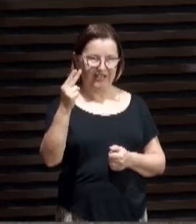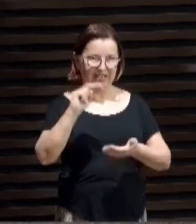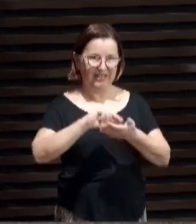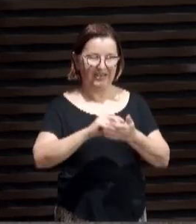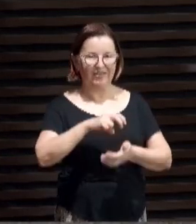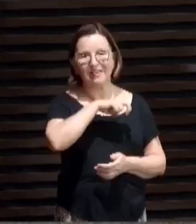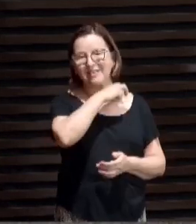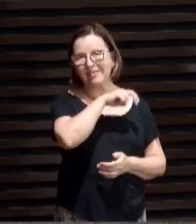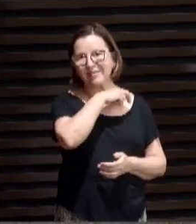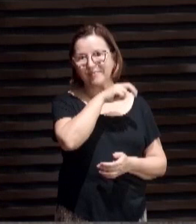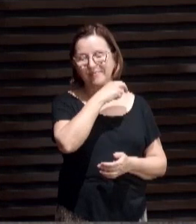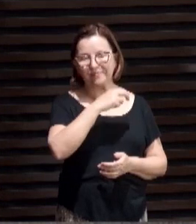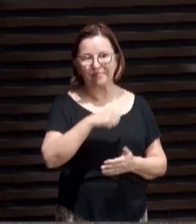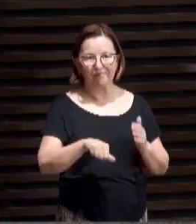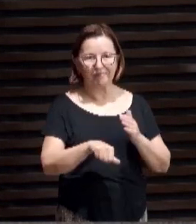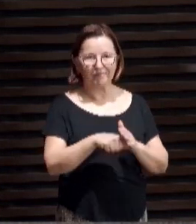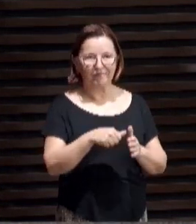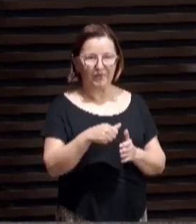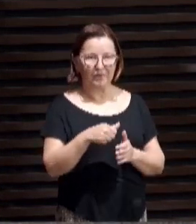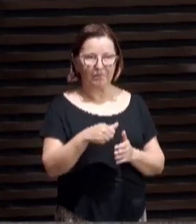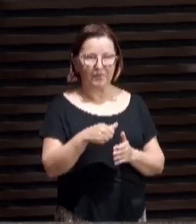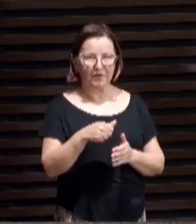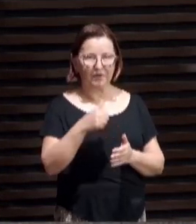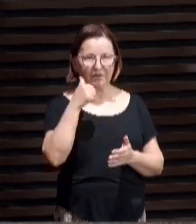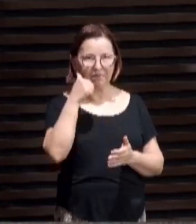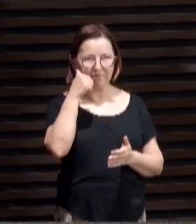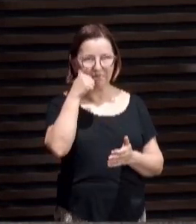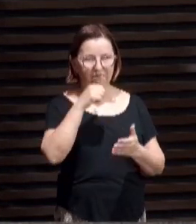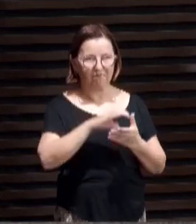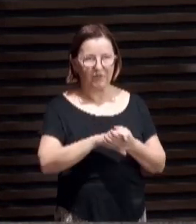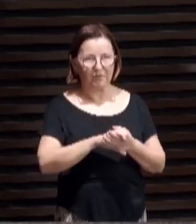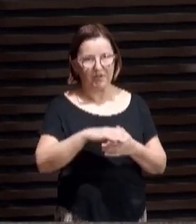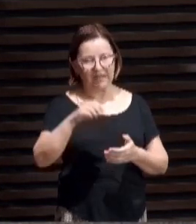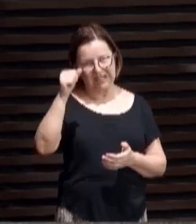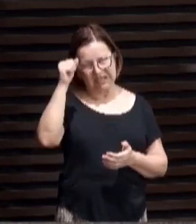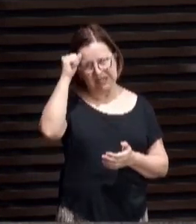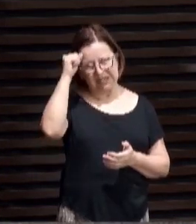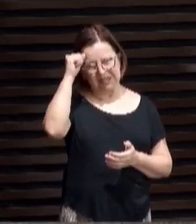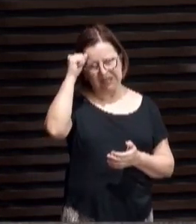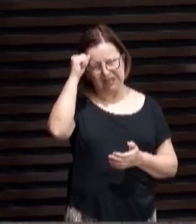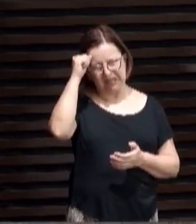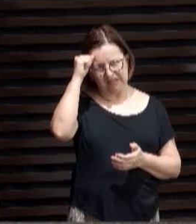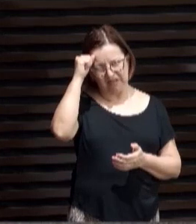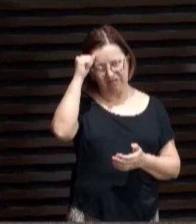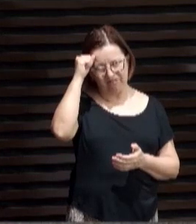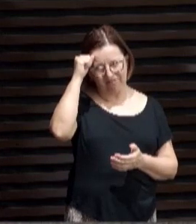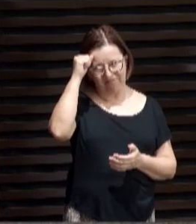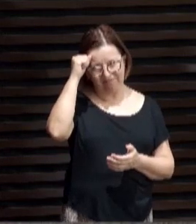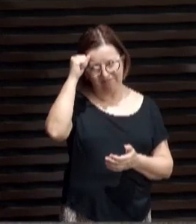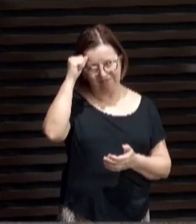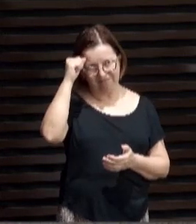primeira esposa de Adão, de onde vieram os seres humanos